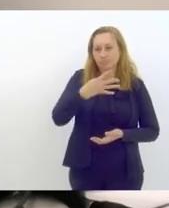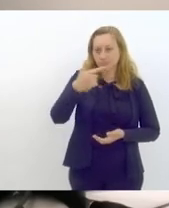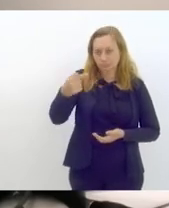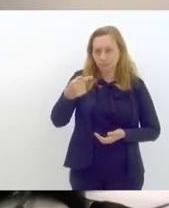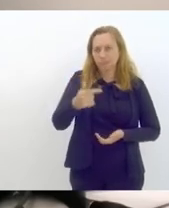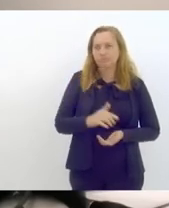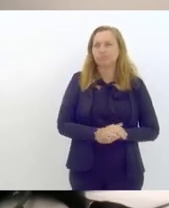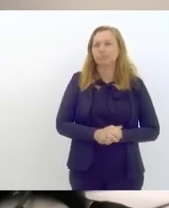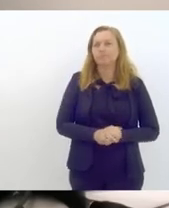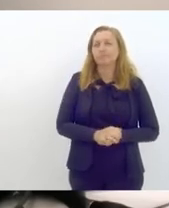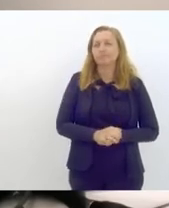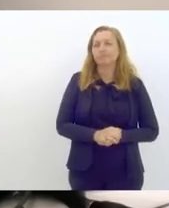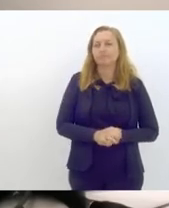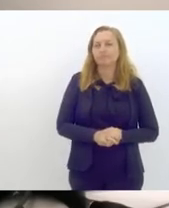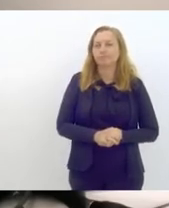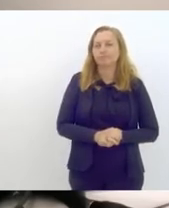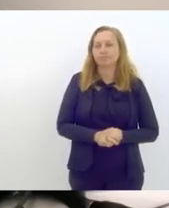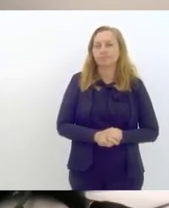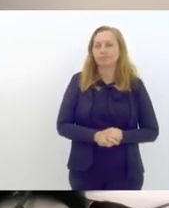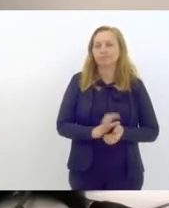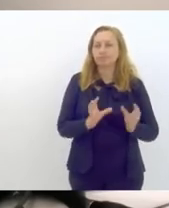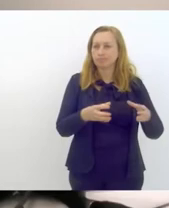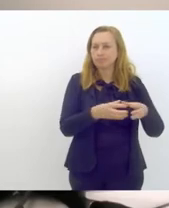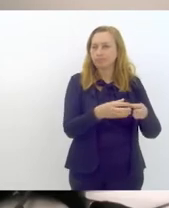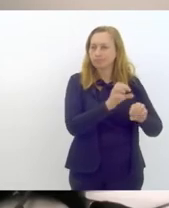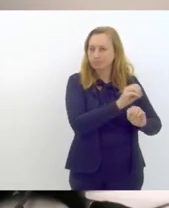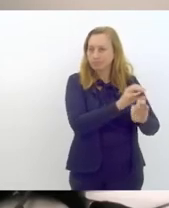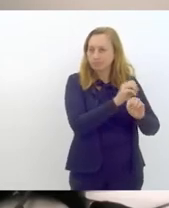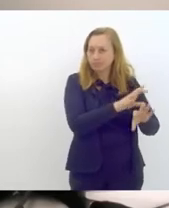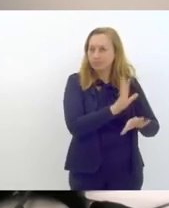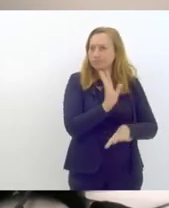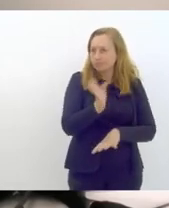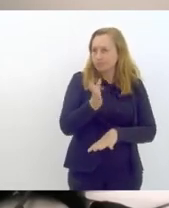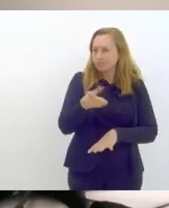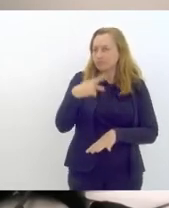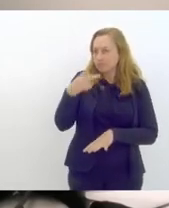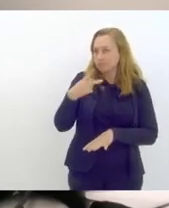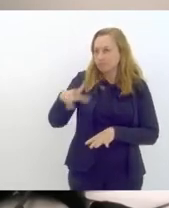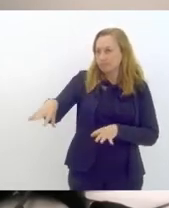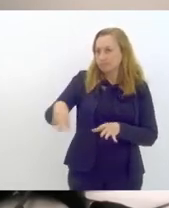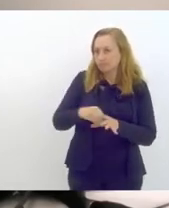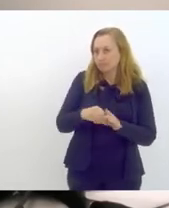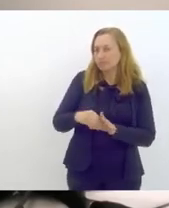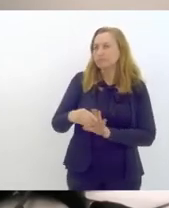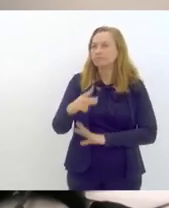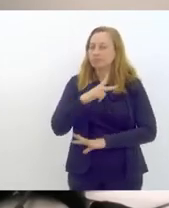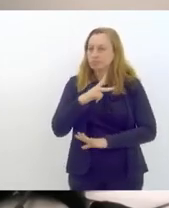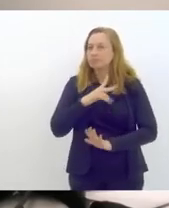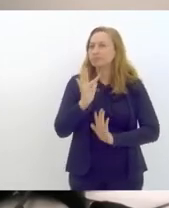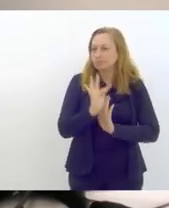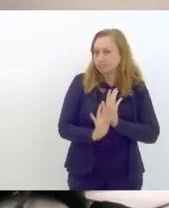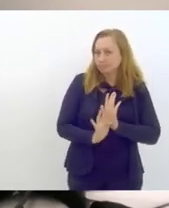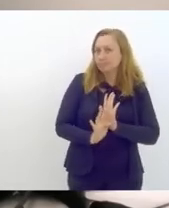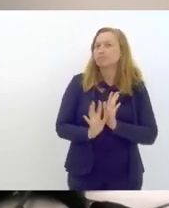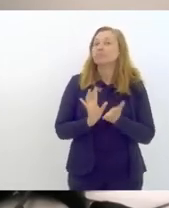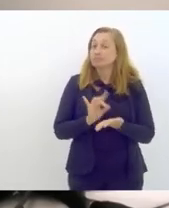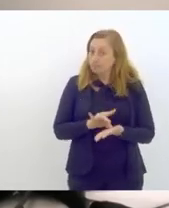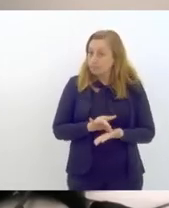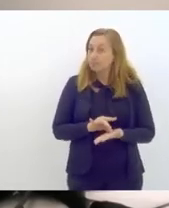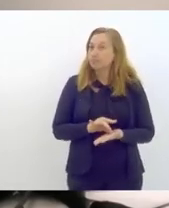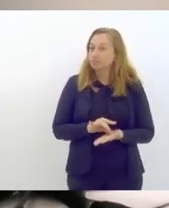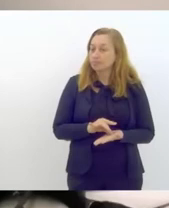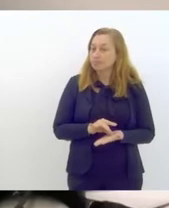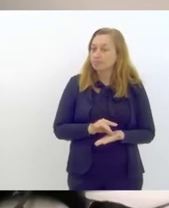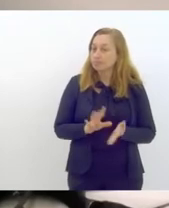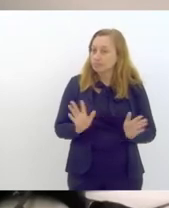47, a intervenção da Comissão de Educação já fala o que está contemplado no próprio texto. Na realidade,